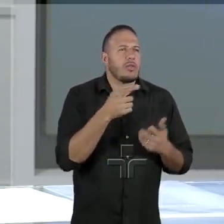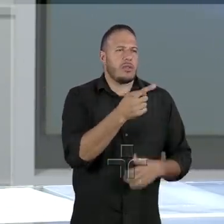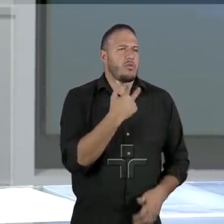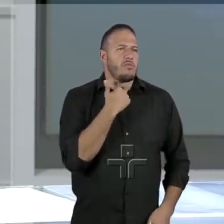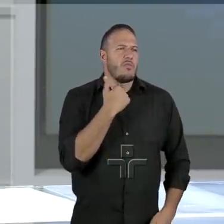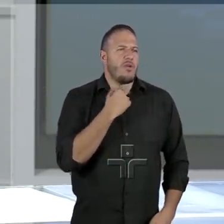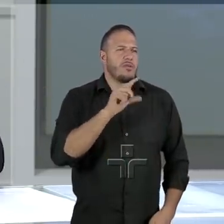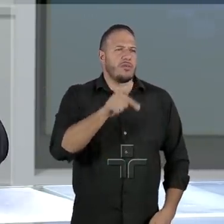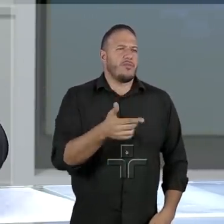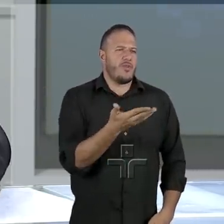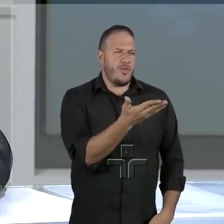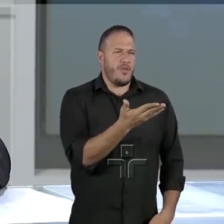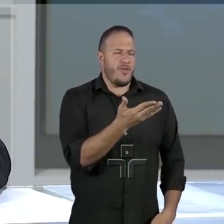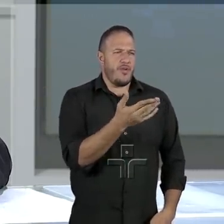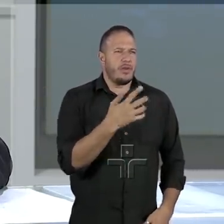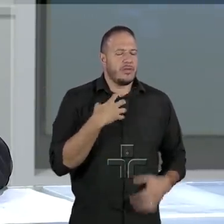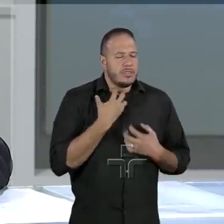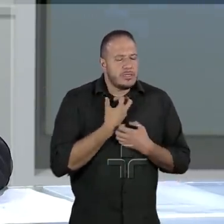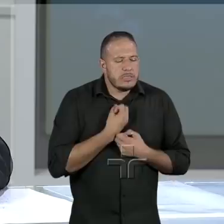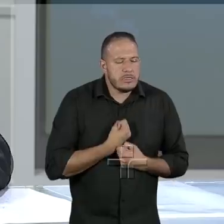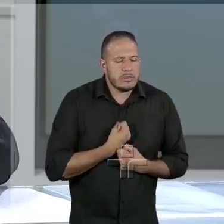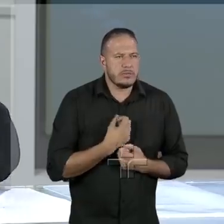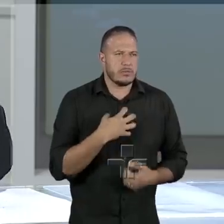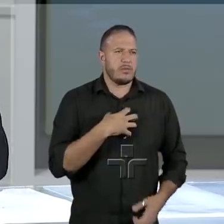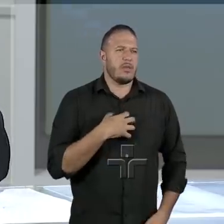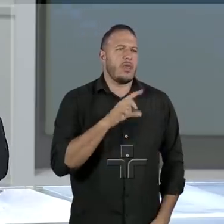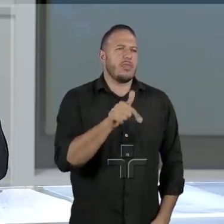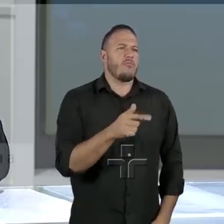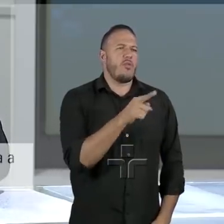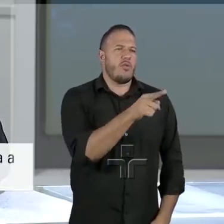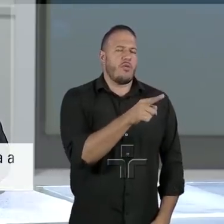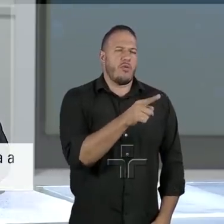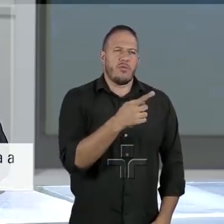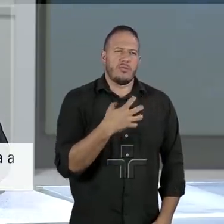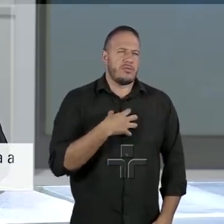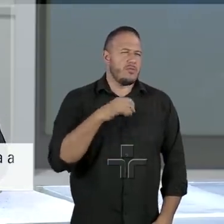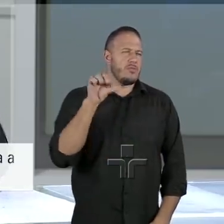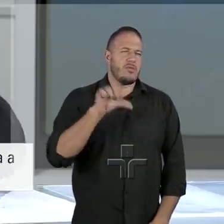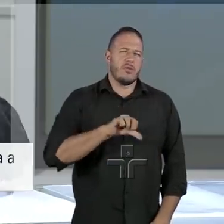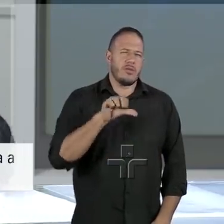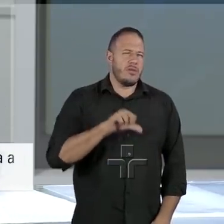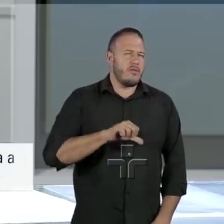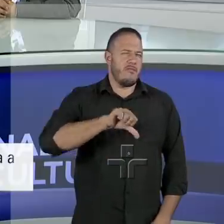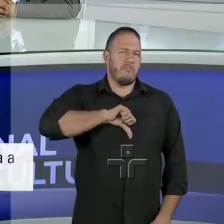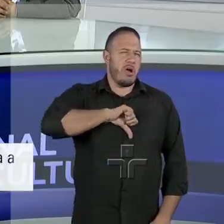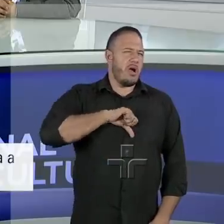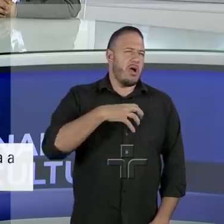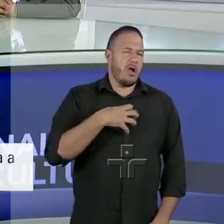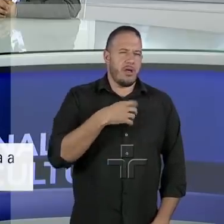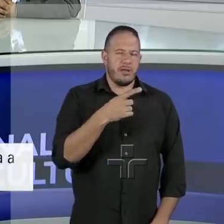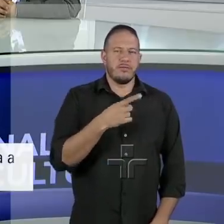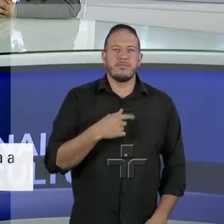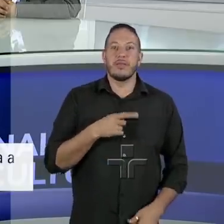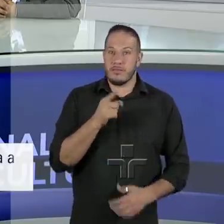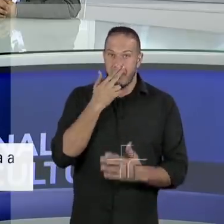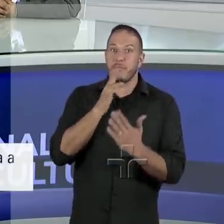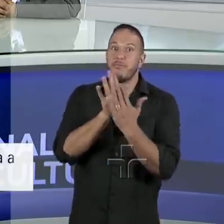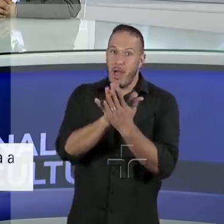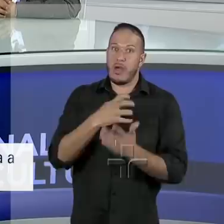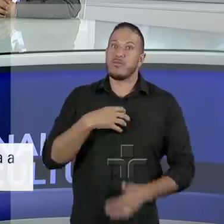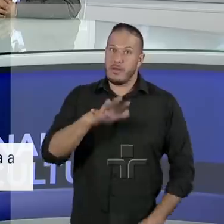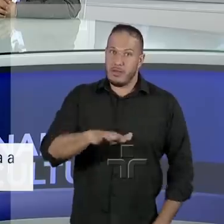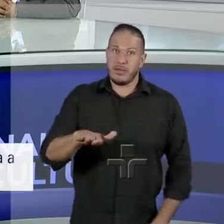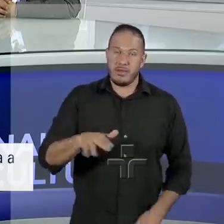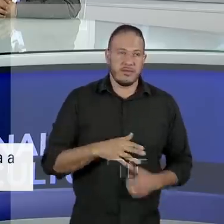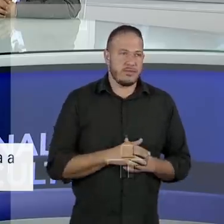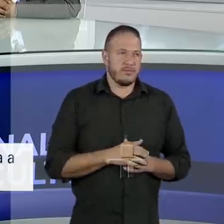depois, a frustração, Pondé, é uma coisa brutal. Todo o impacto psicológico já nas crianças. Sem nenhuma